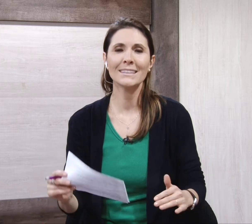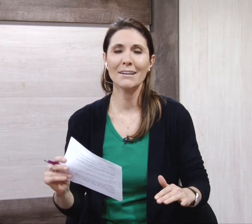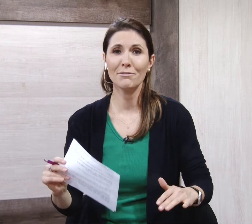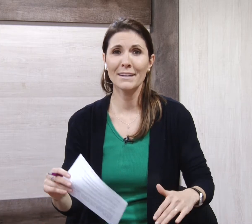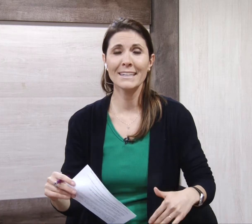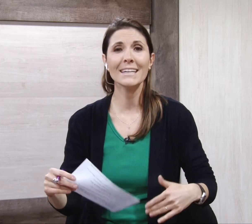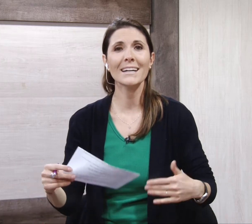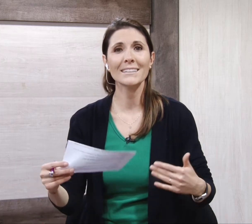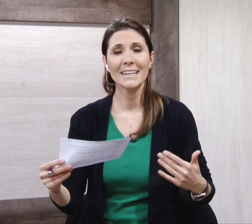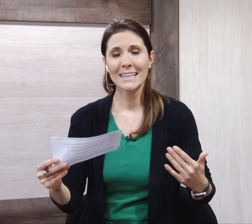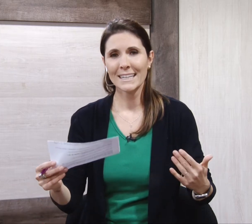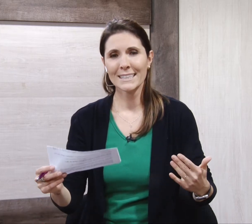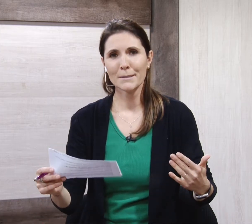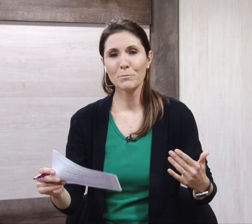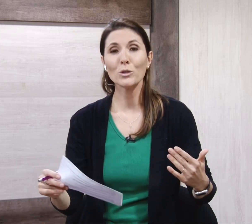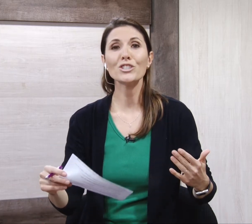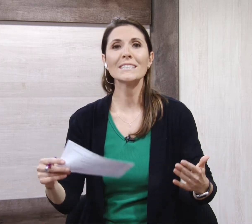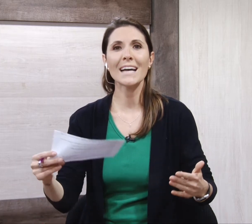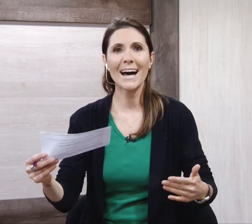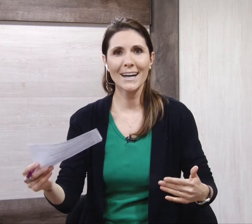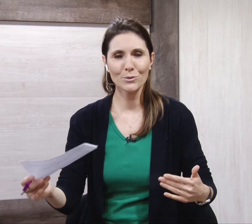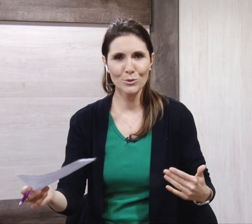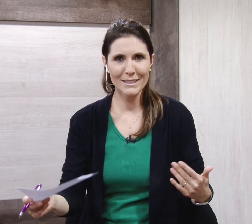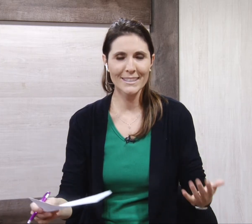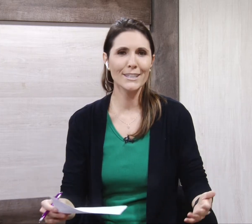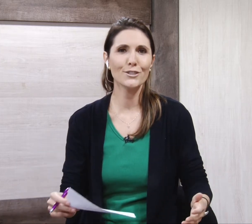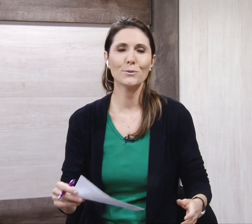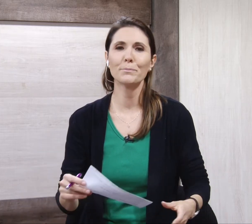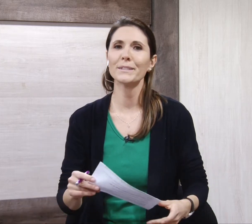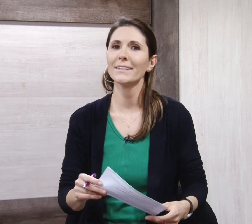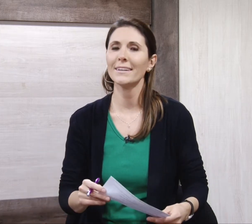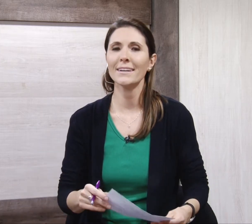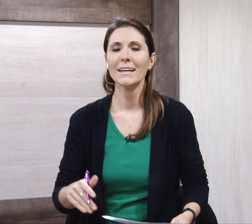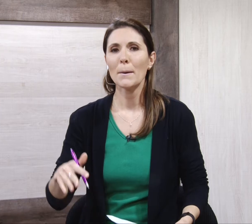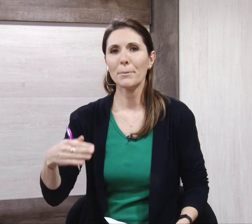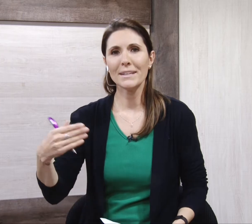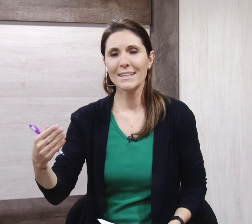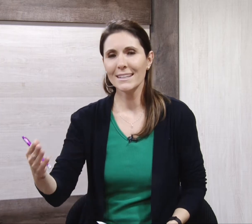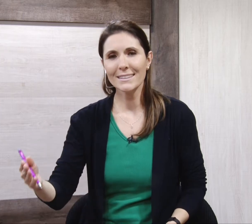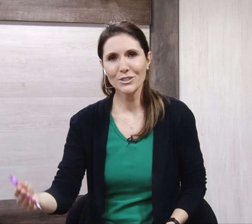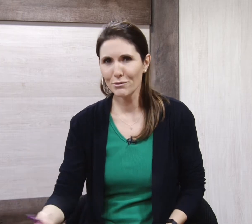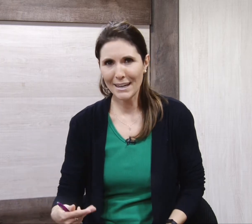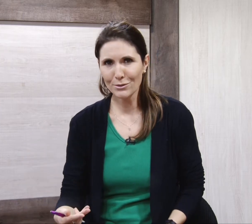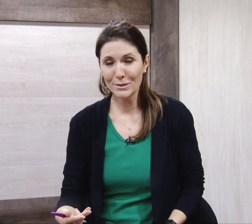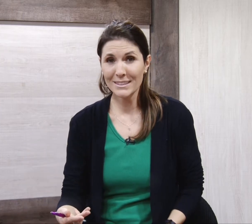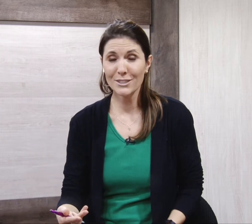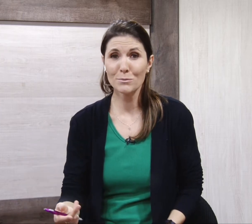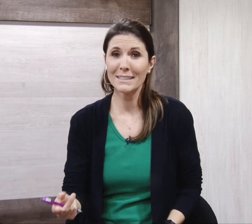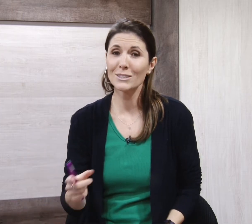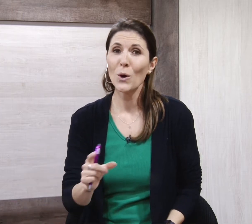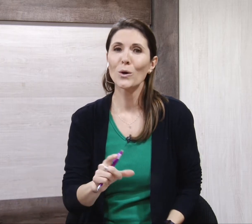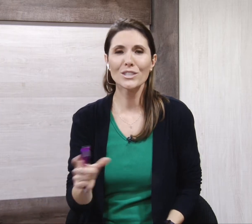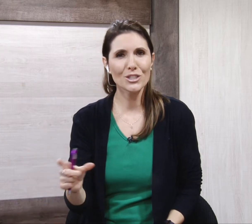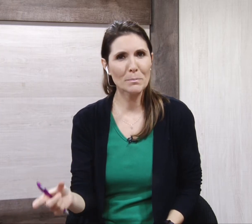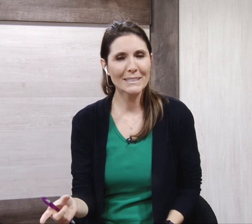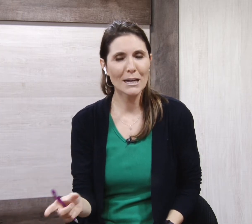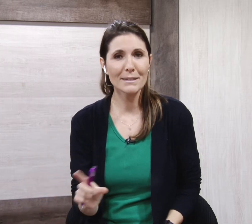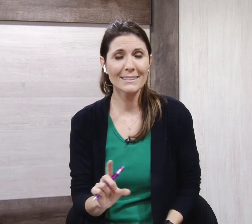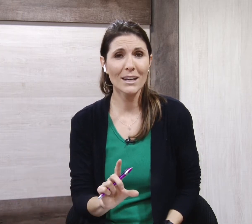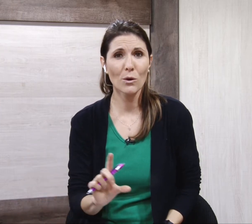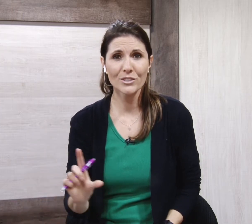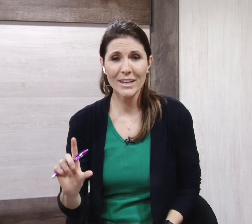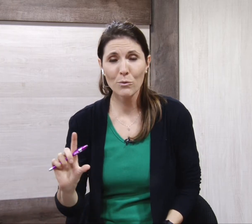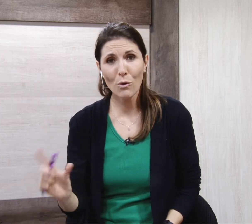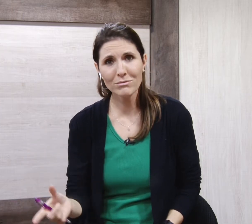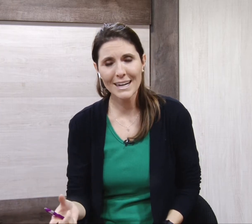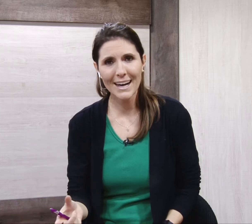se deveria noticiar o suicídio porque poderia incentivar o suicídio, mas hoje a gente percebe que